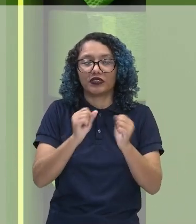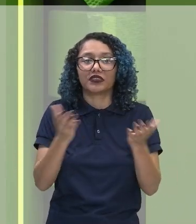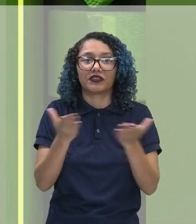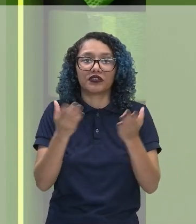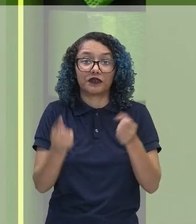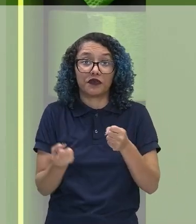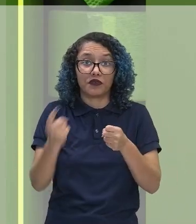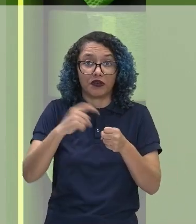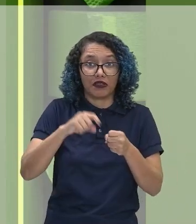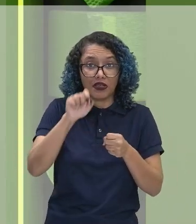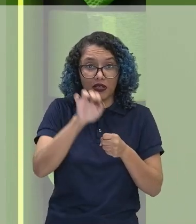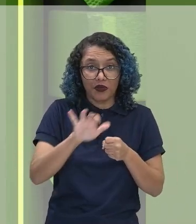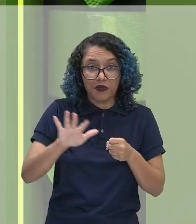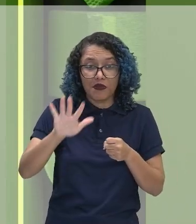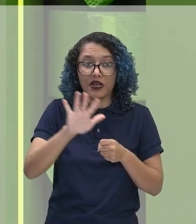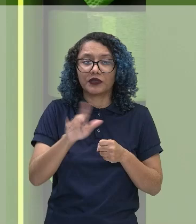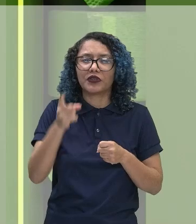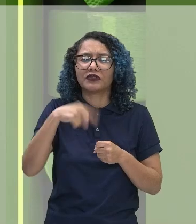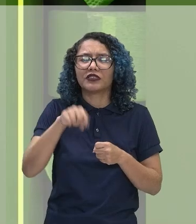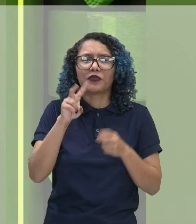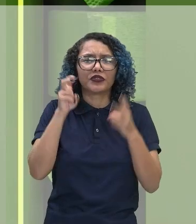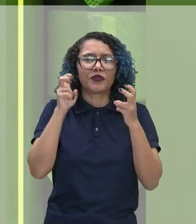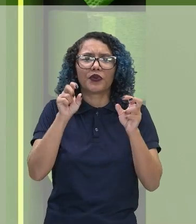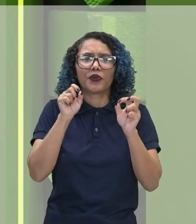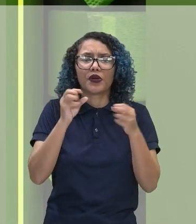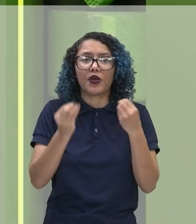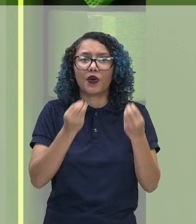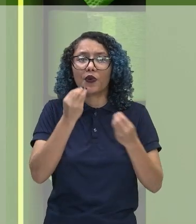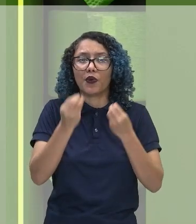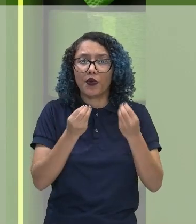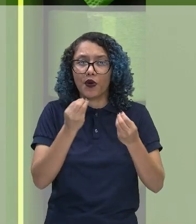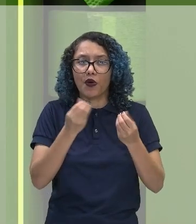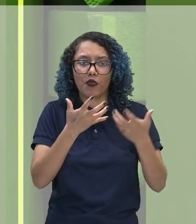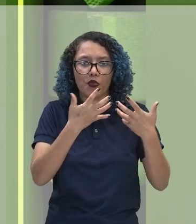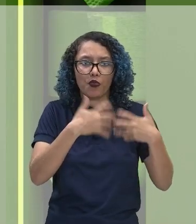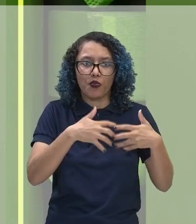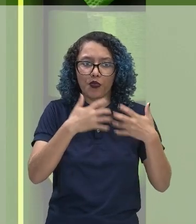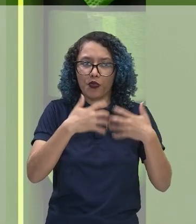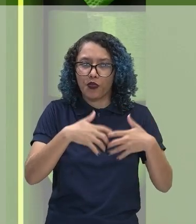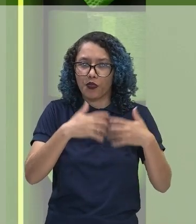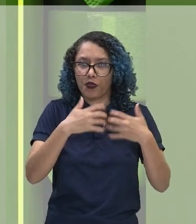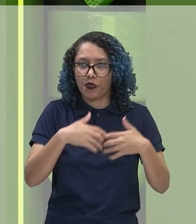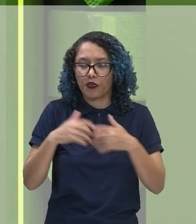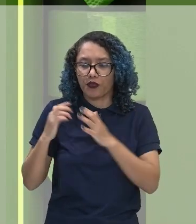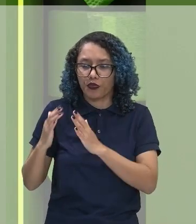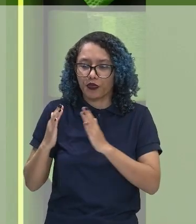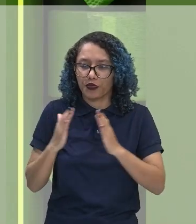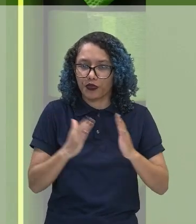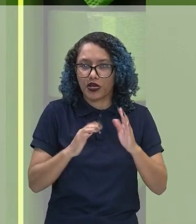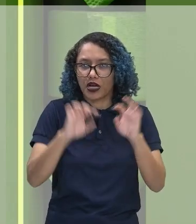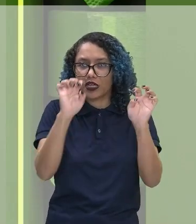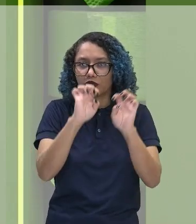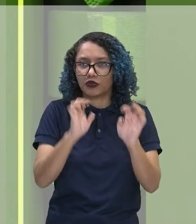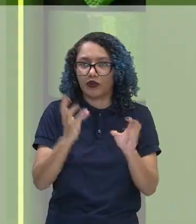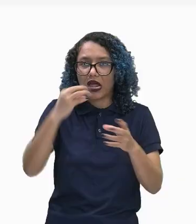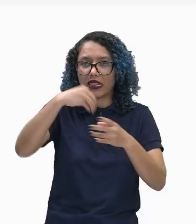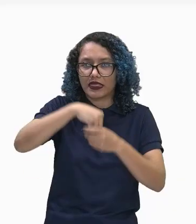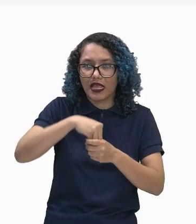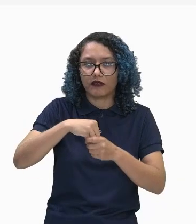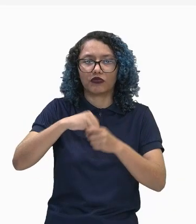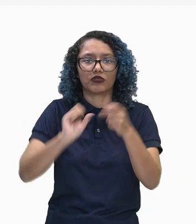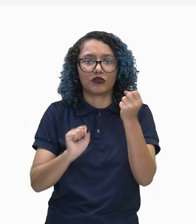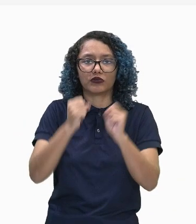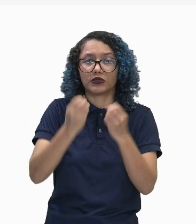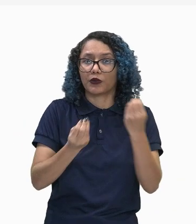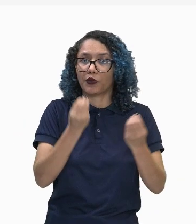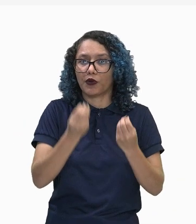para aquela imagem só para você observar aí como é que funciona uma termoelétrica, tá? Como é que é a estrutura dela por dentro.